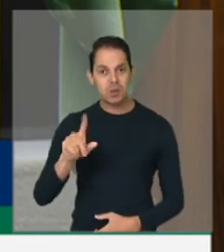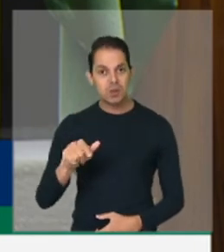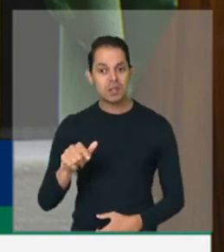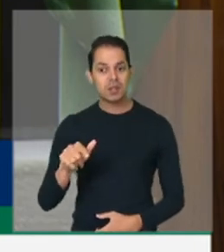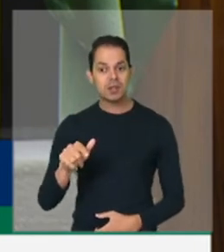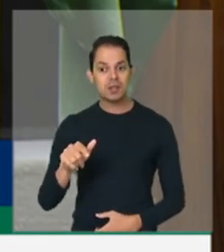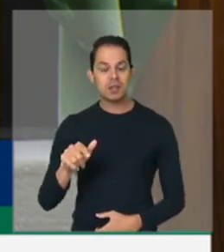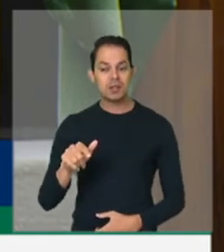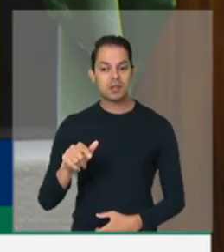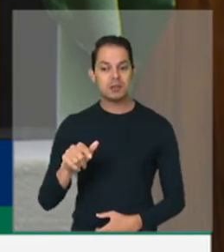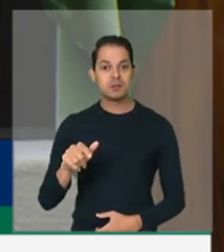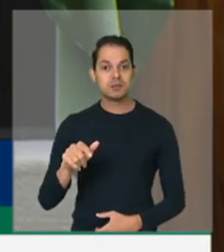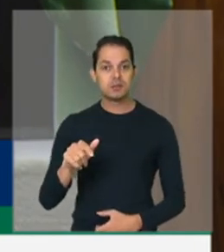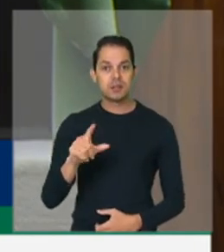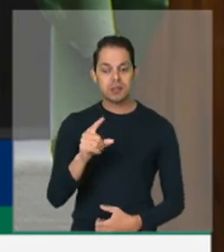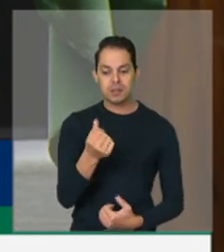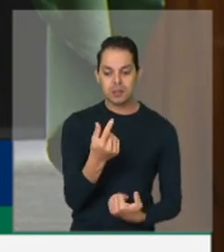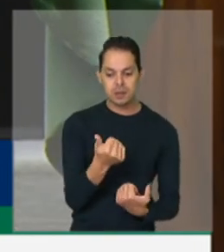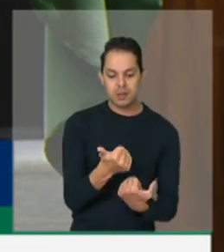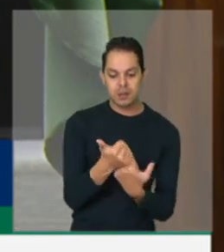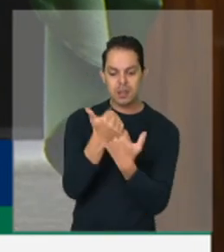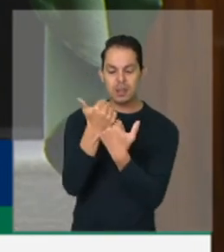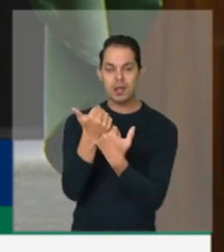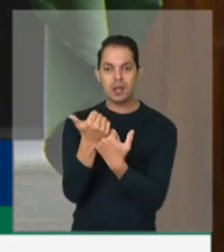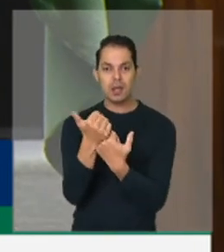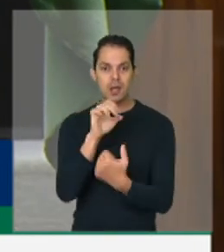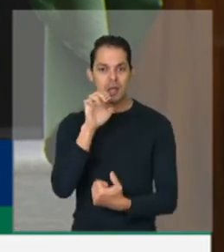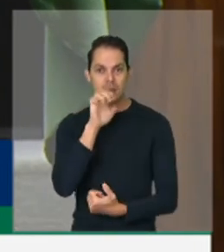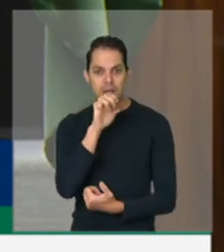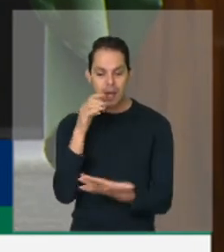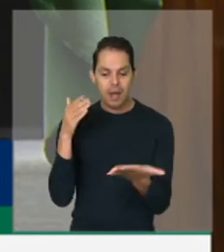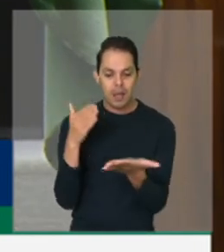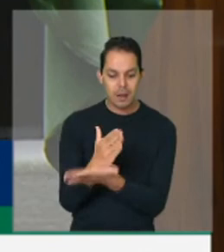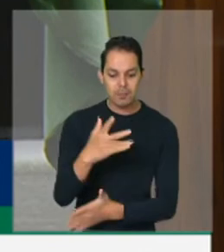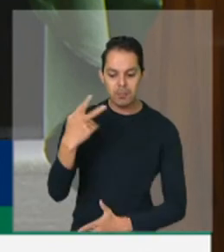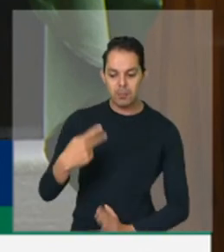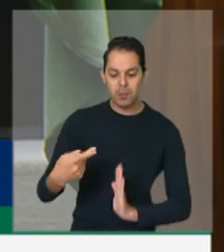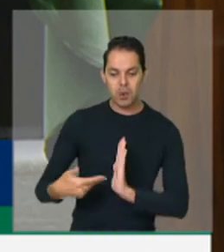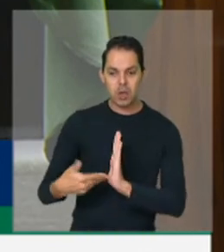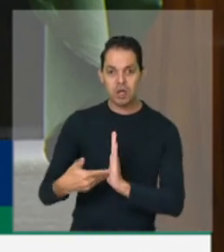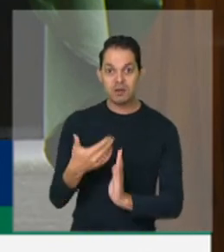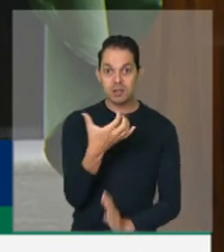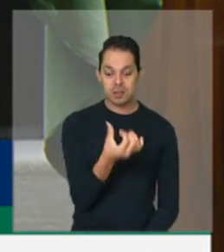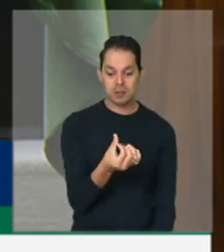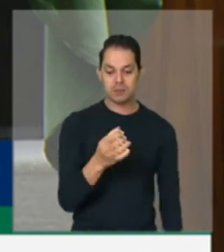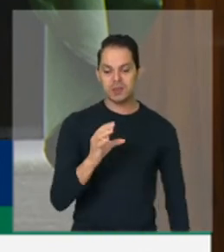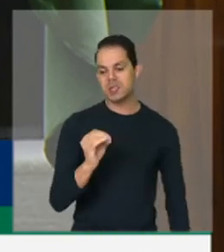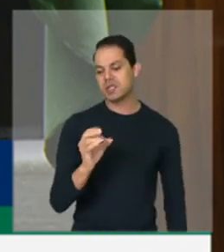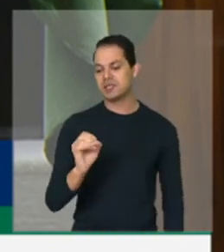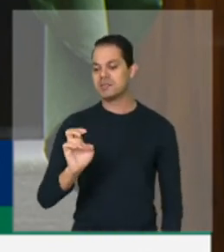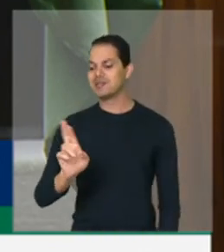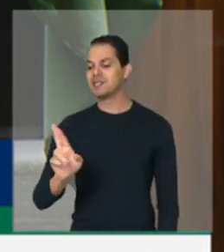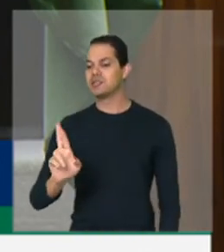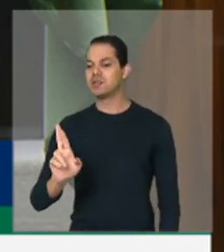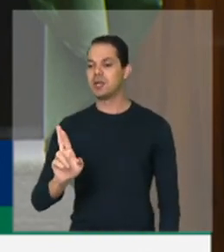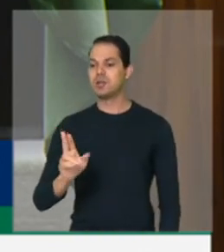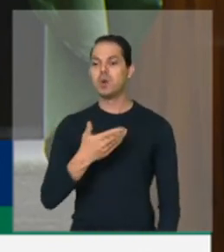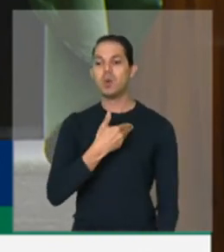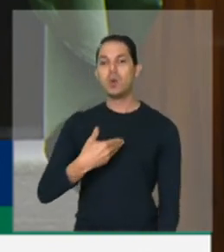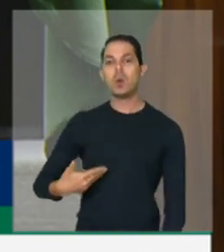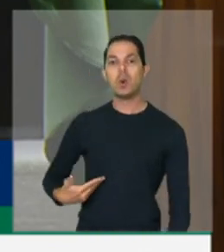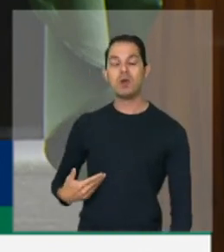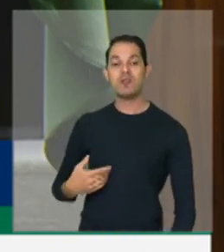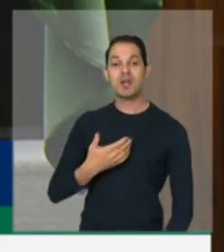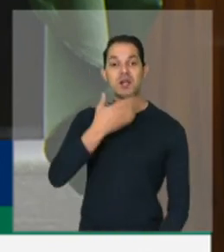Aquele auxílio que nós aprovamos nesta casa, deputado Molon, líder Molon, de R$ 600, o governo em